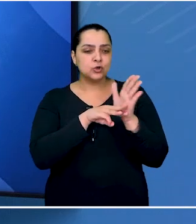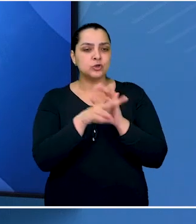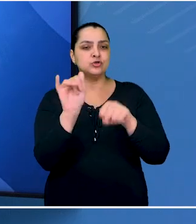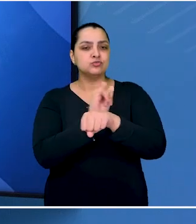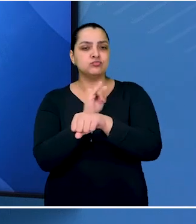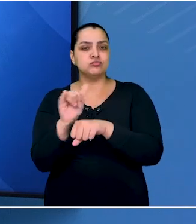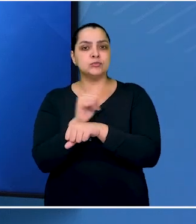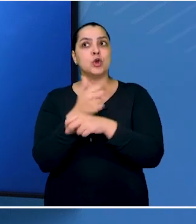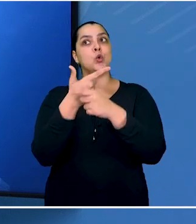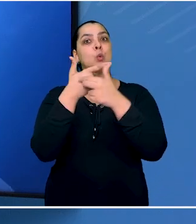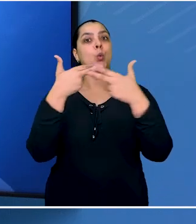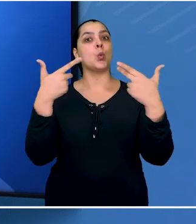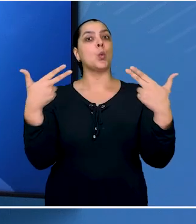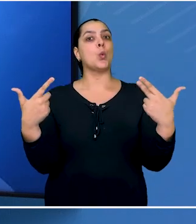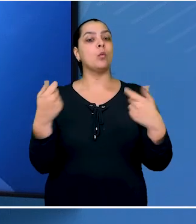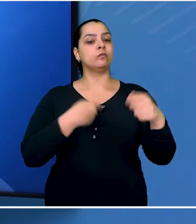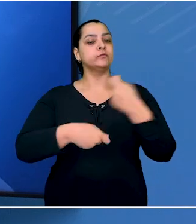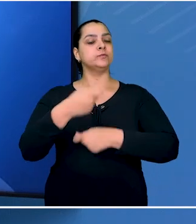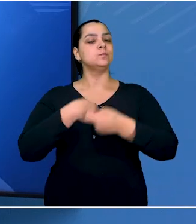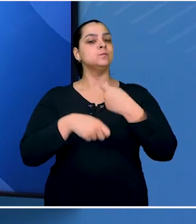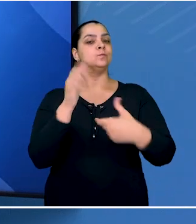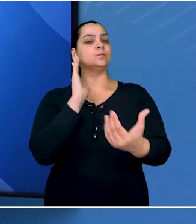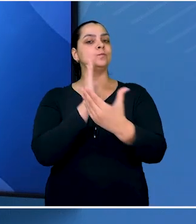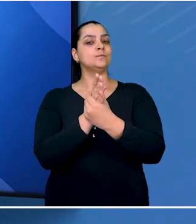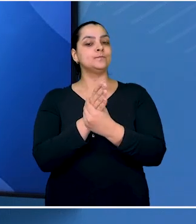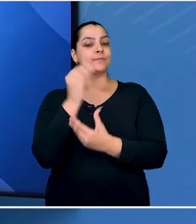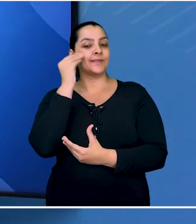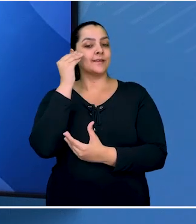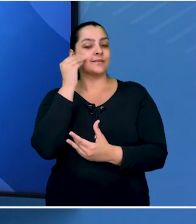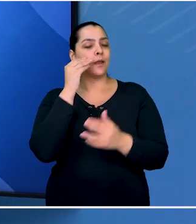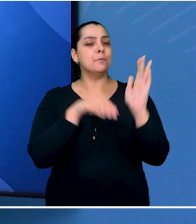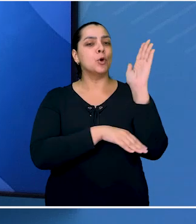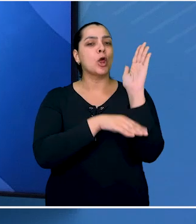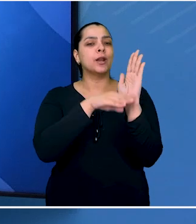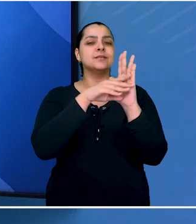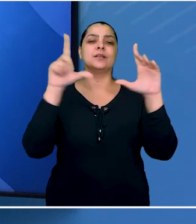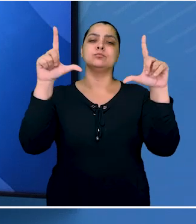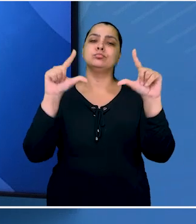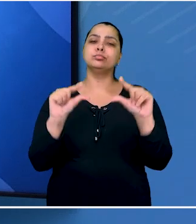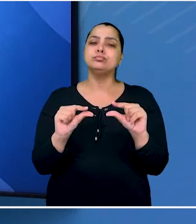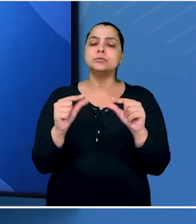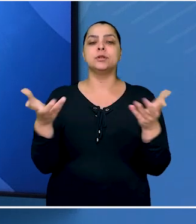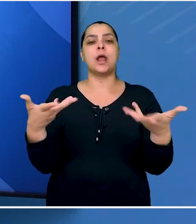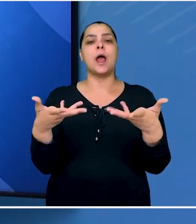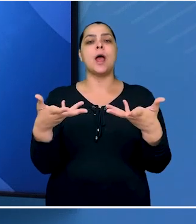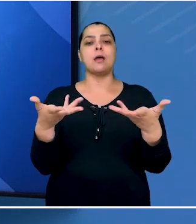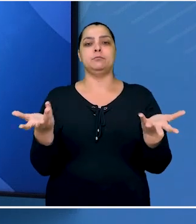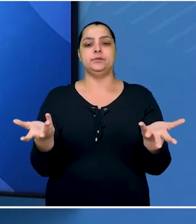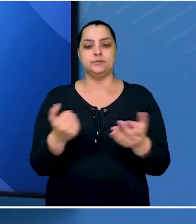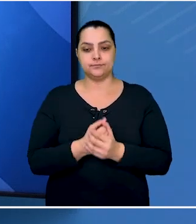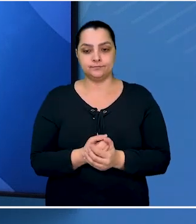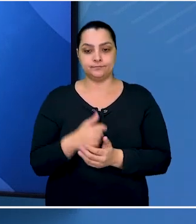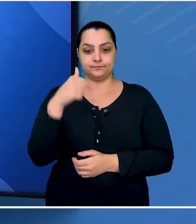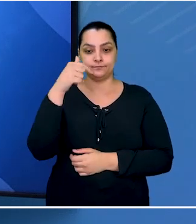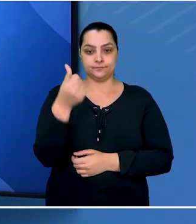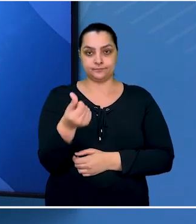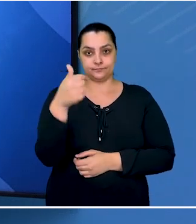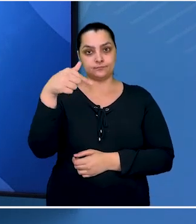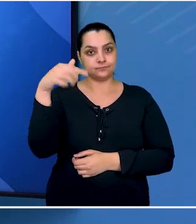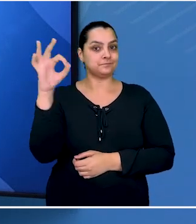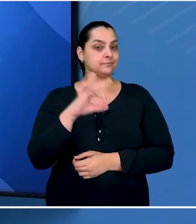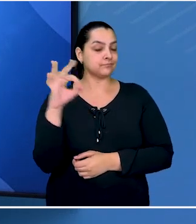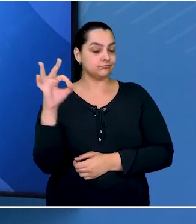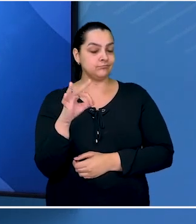metodologias inovadoras de gestão administrativa e processual para desburocratizar e agilizar os serviços. E